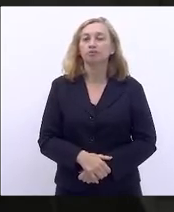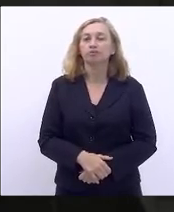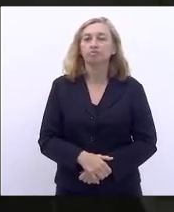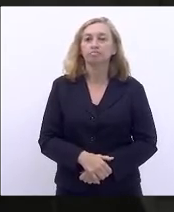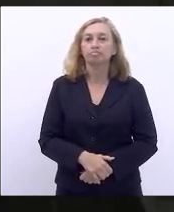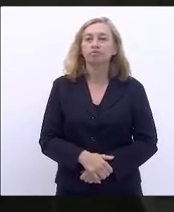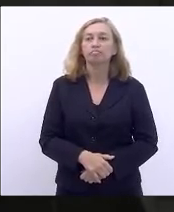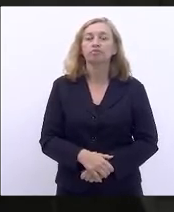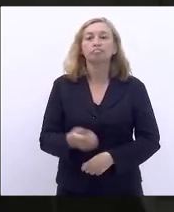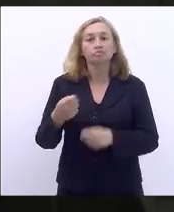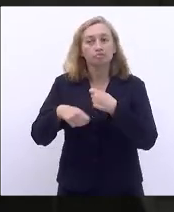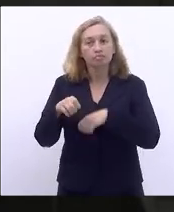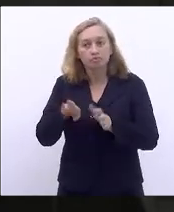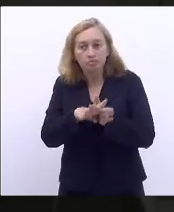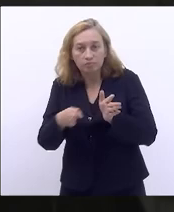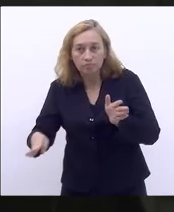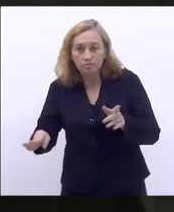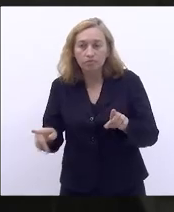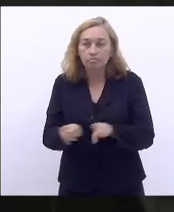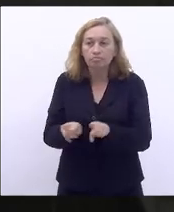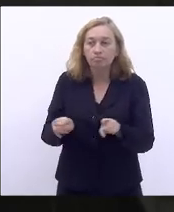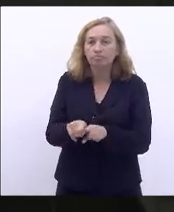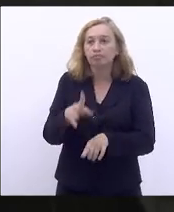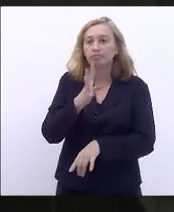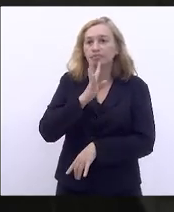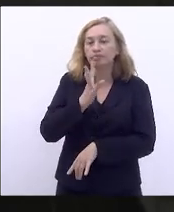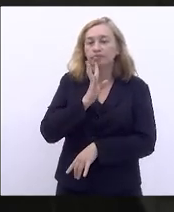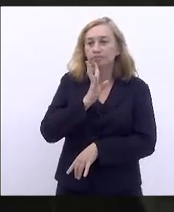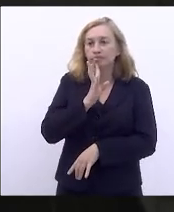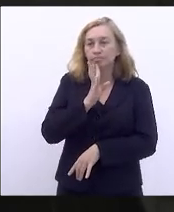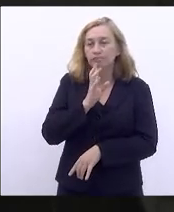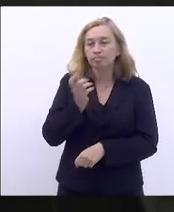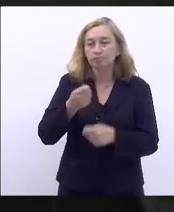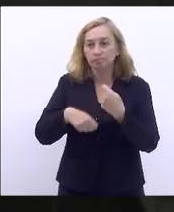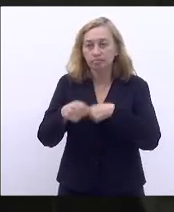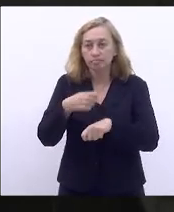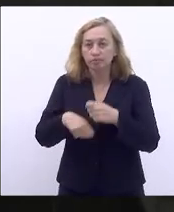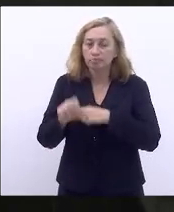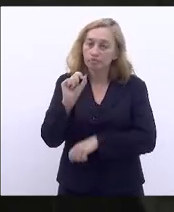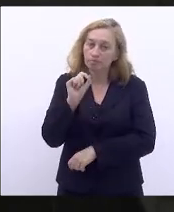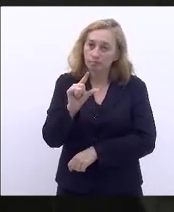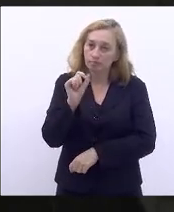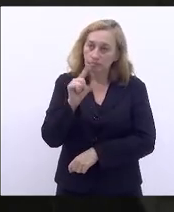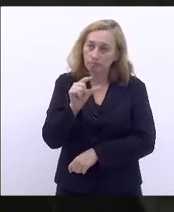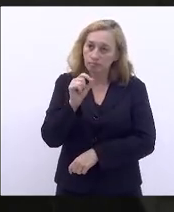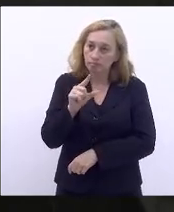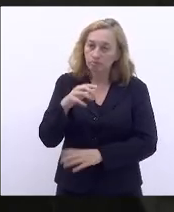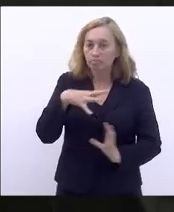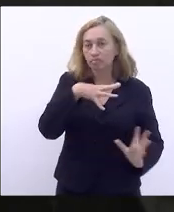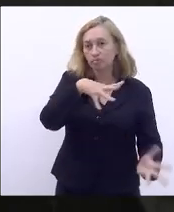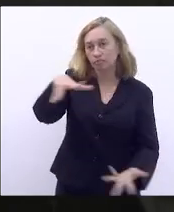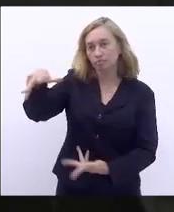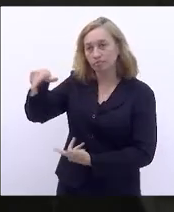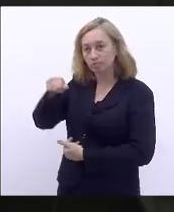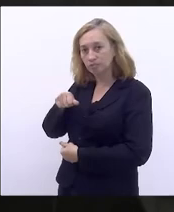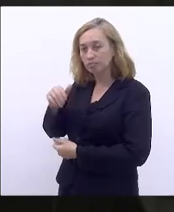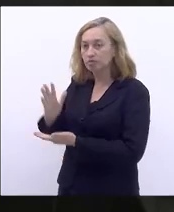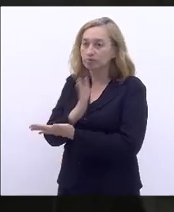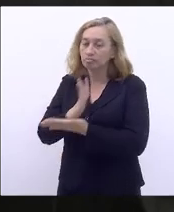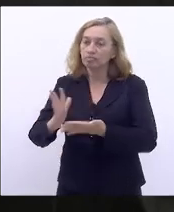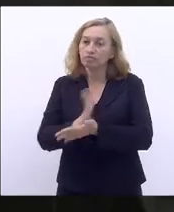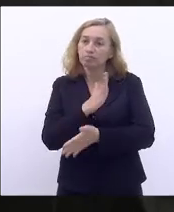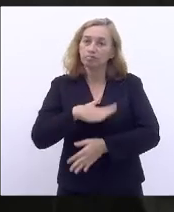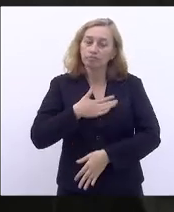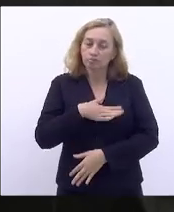através da economia do mar, também conhecida como economia azul no mundo inteiro, como alguns gostam